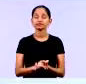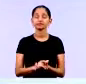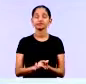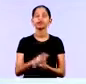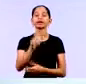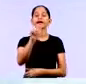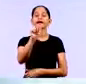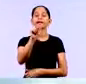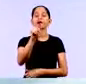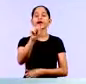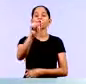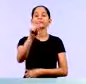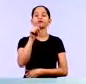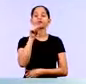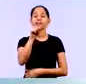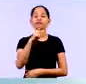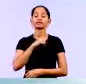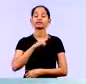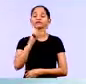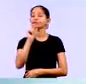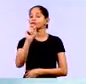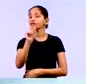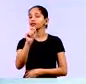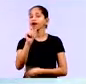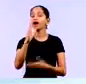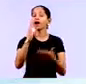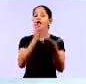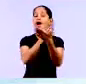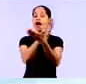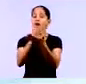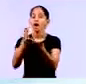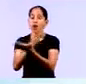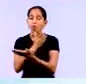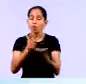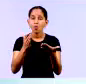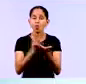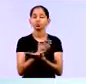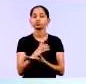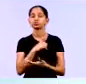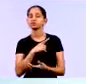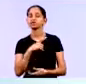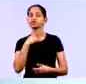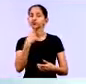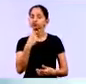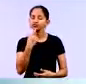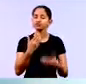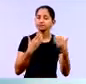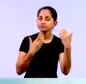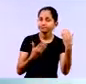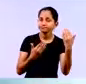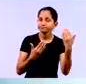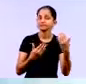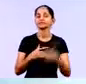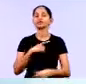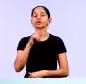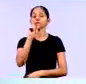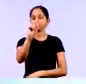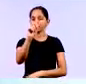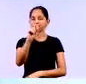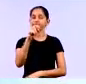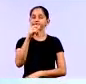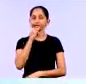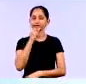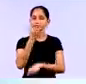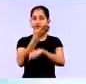no AVA, no ambiente virtual, o seguinte, alguns alunos, alguns colegas ainda estão com alguma dúvida no seguinte: na atividade